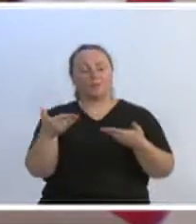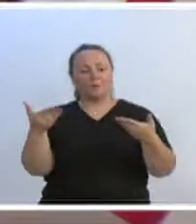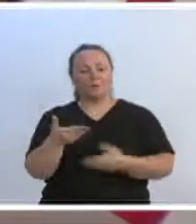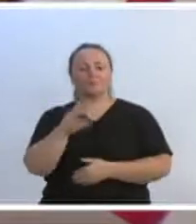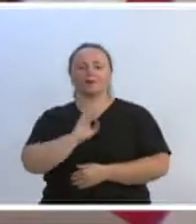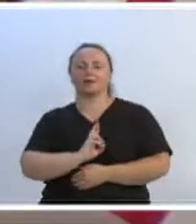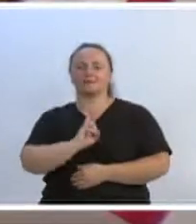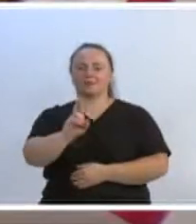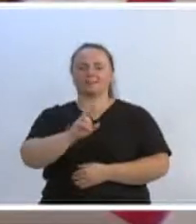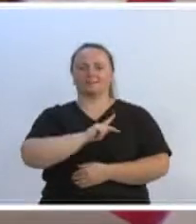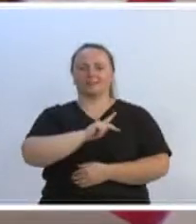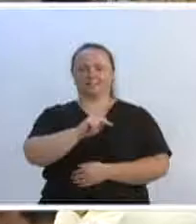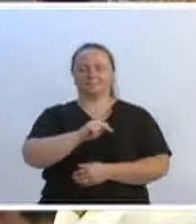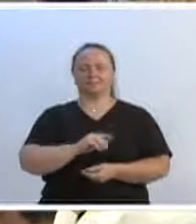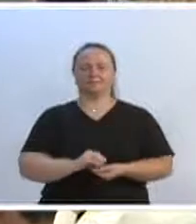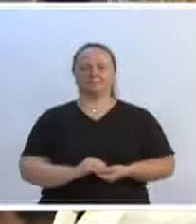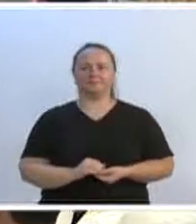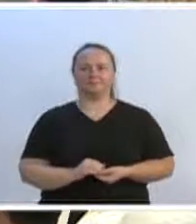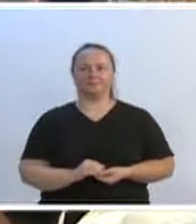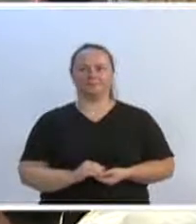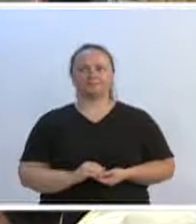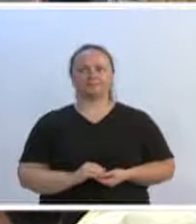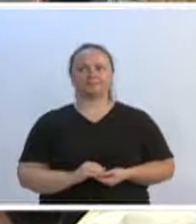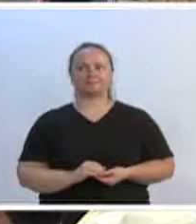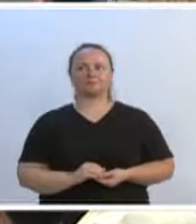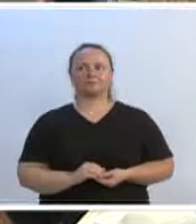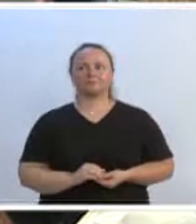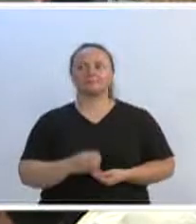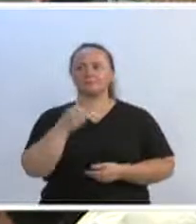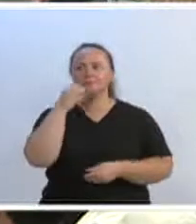vereador Jens-Jürgen Mantal também se encontra no plenário.